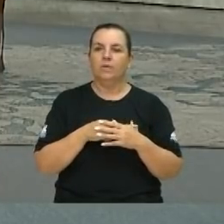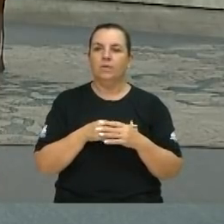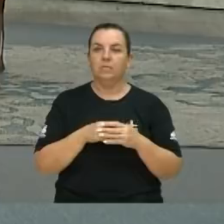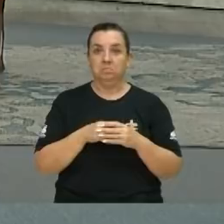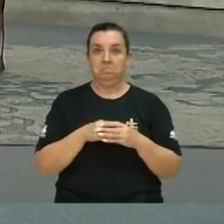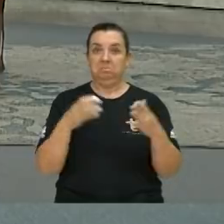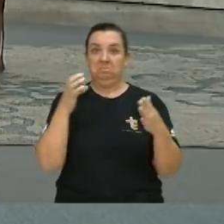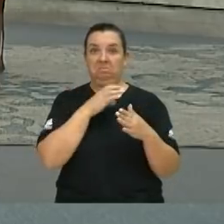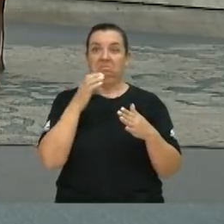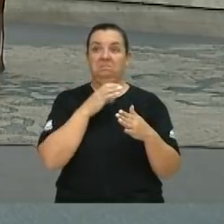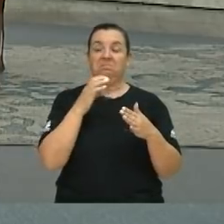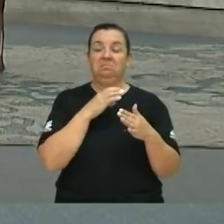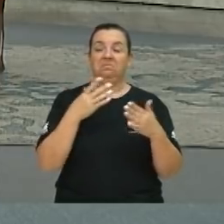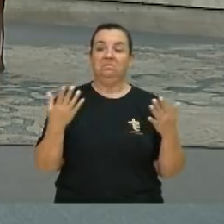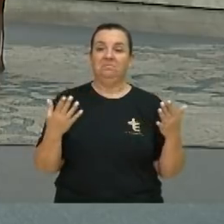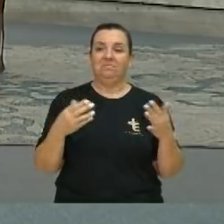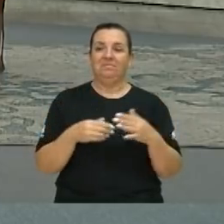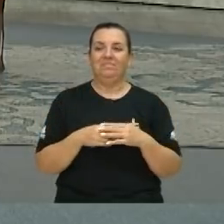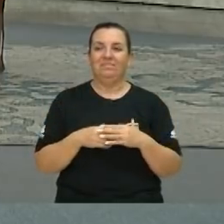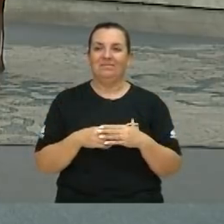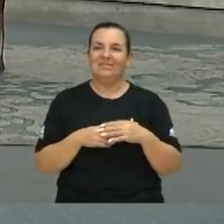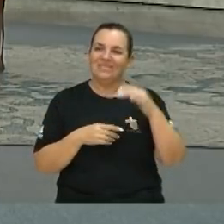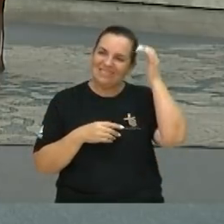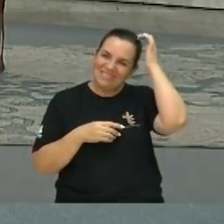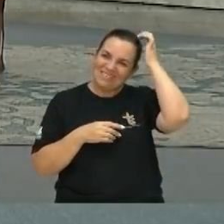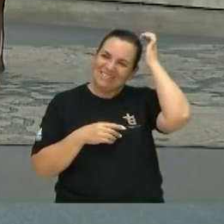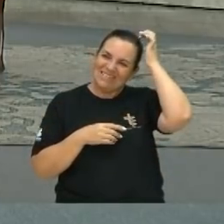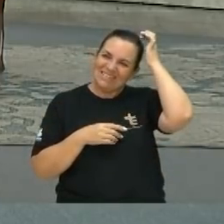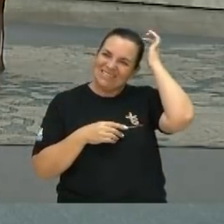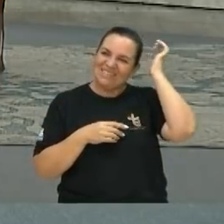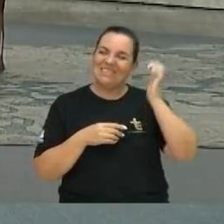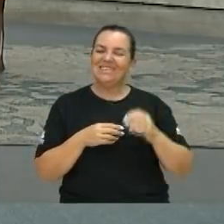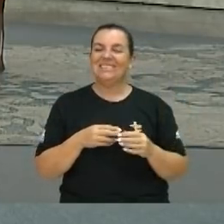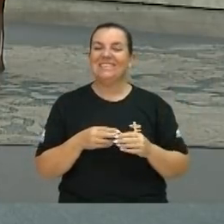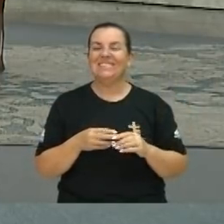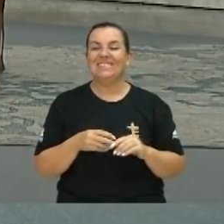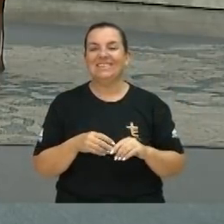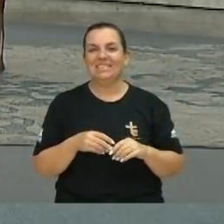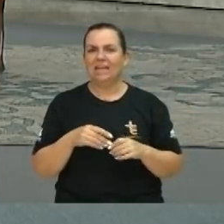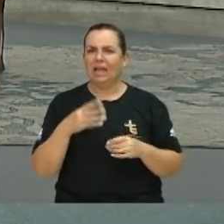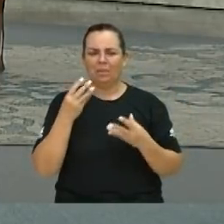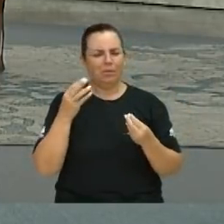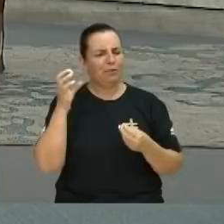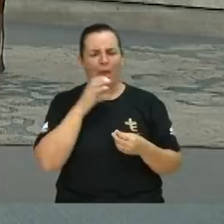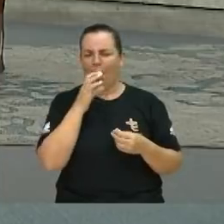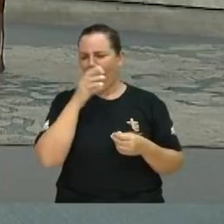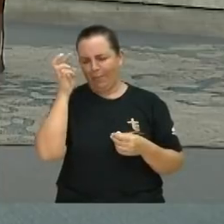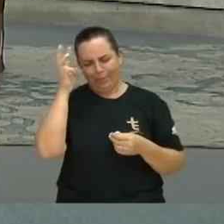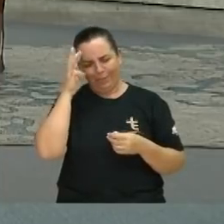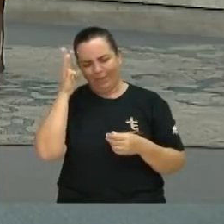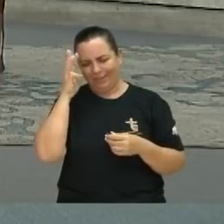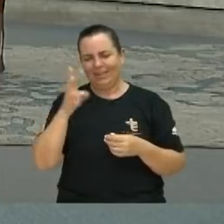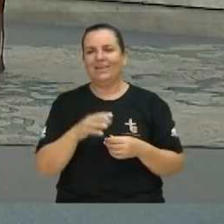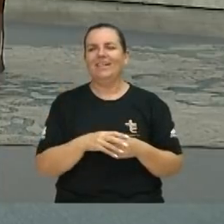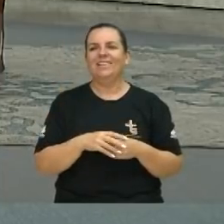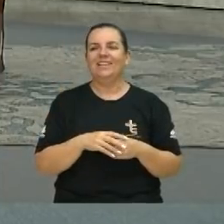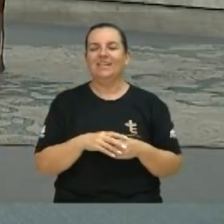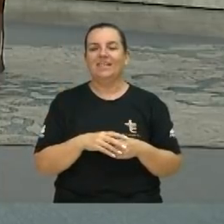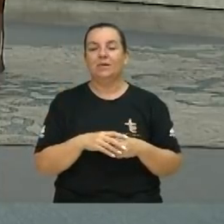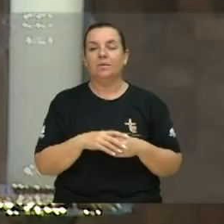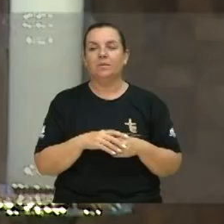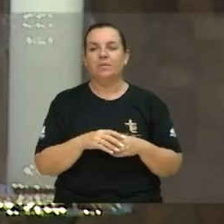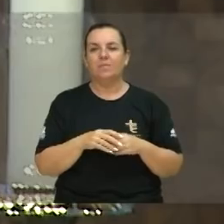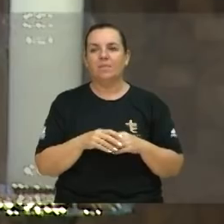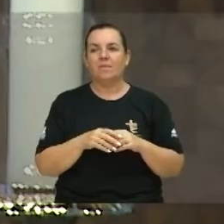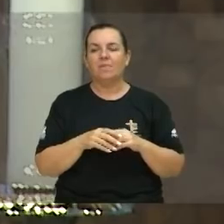já aqui nem se pode acelerar que ele chega antes sei menino eficiente